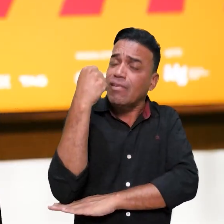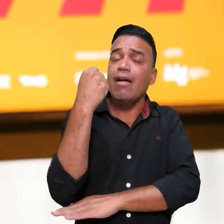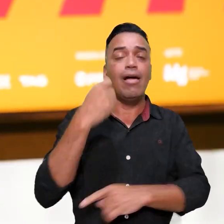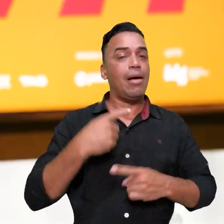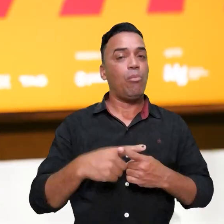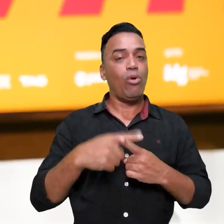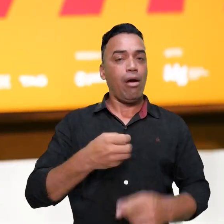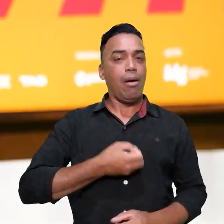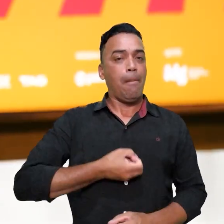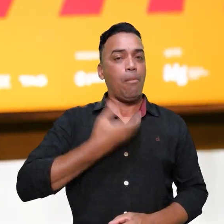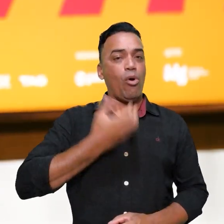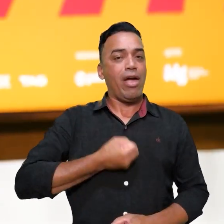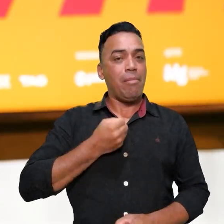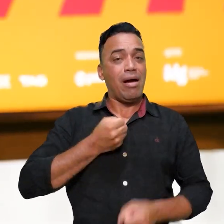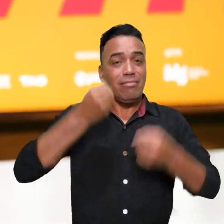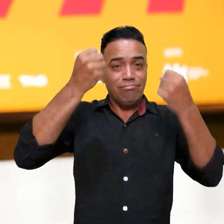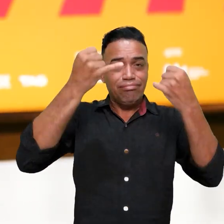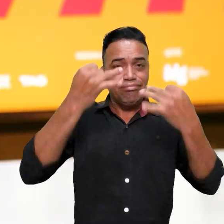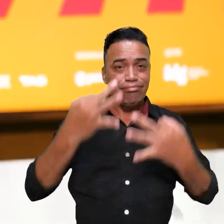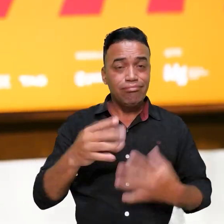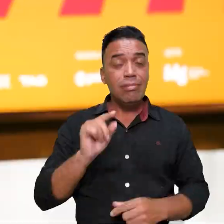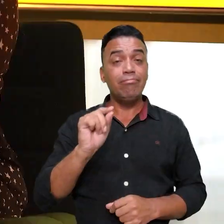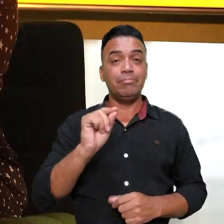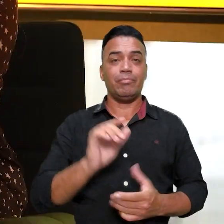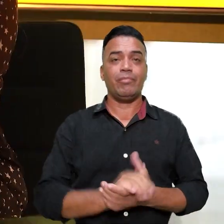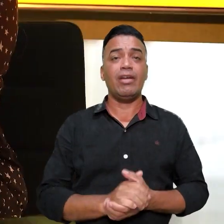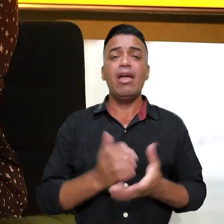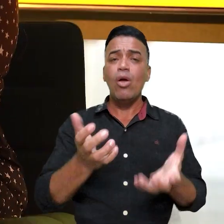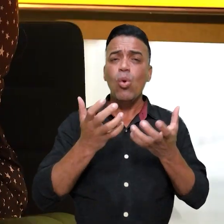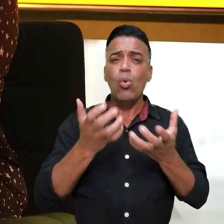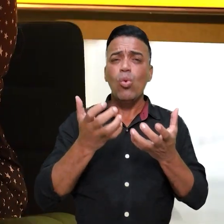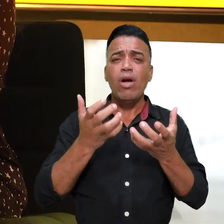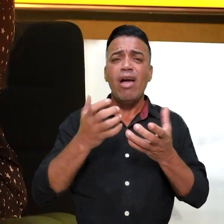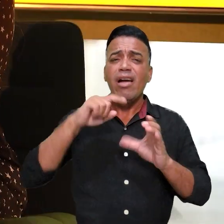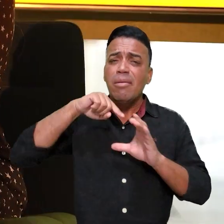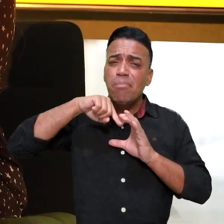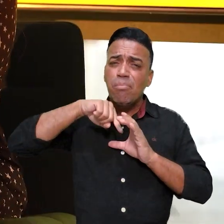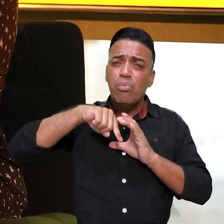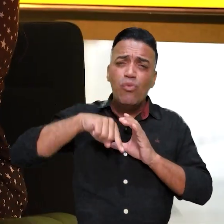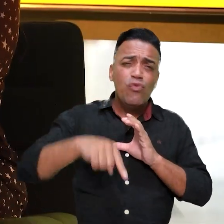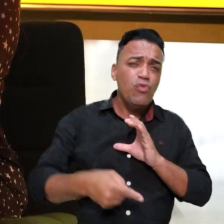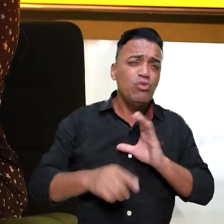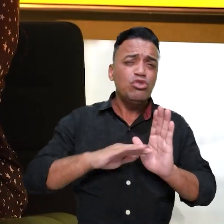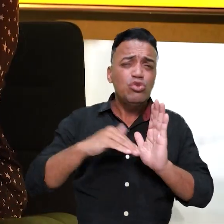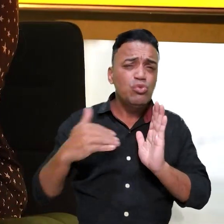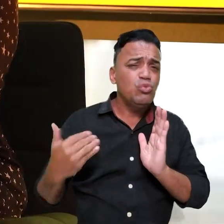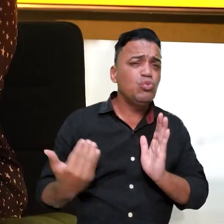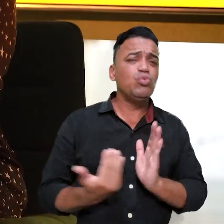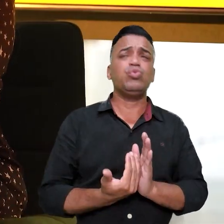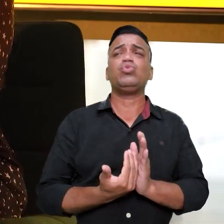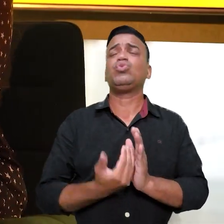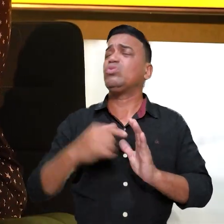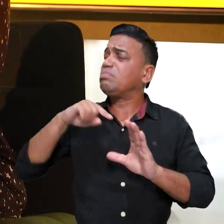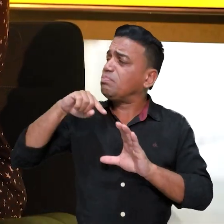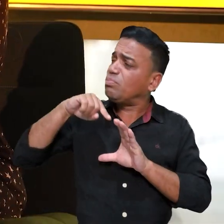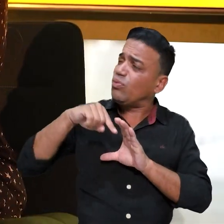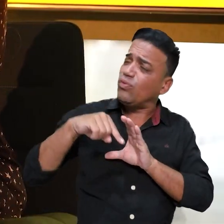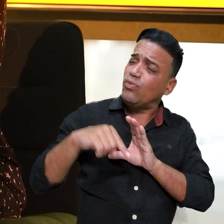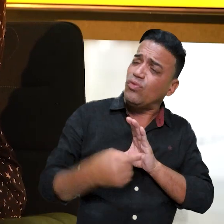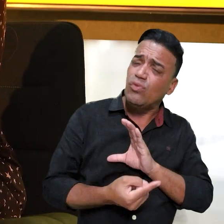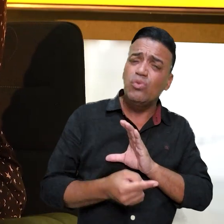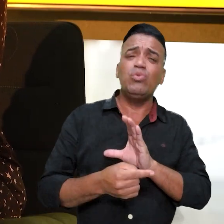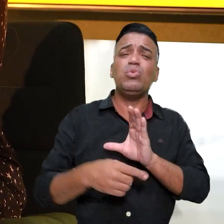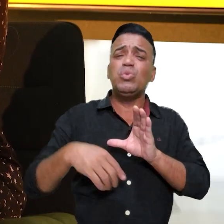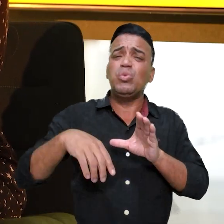Porque esse poema diz o seguinte: eu quero ir no interior das coisas, eu quero ir na profundidade,